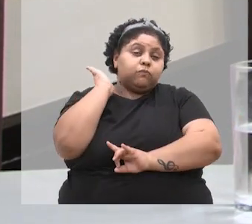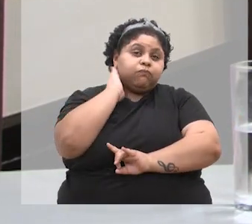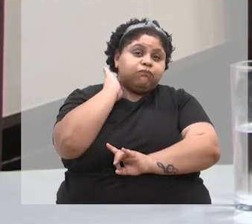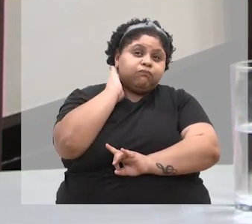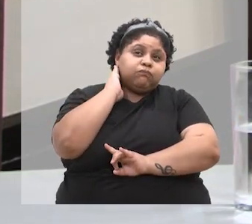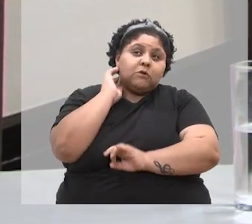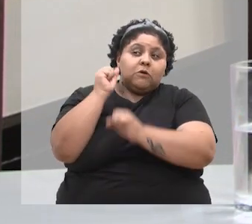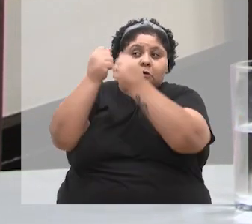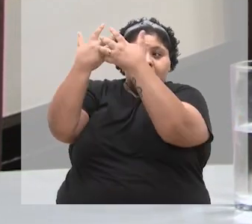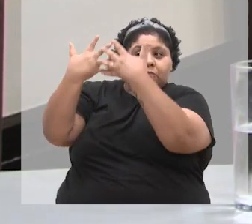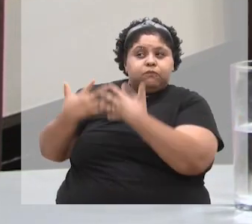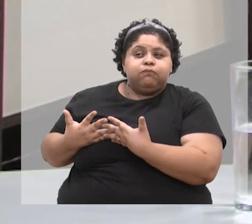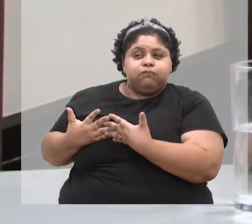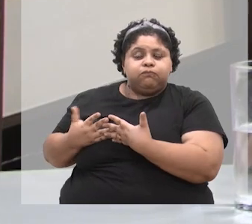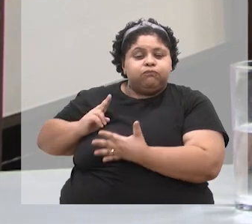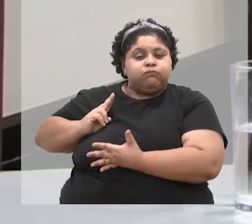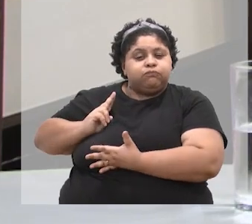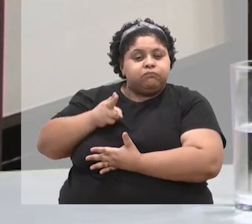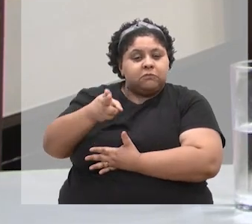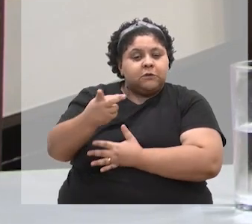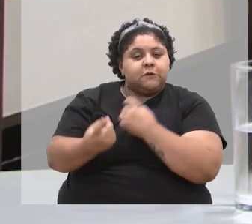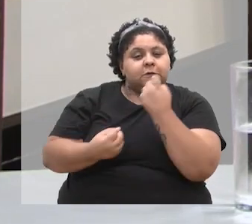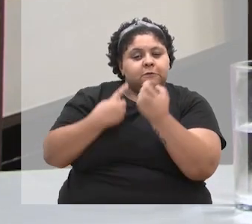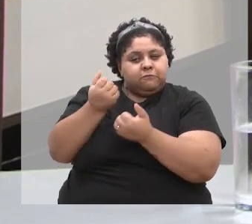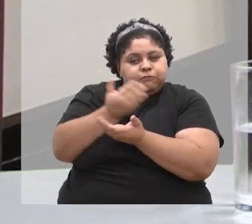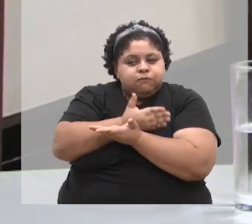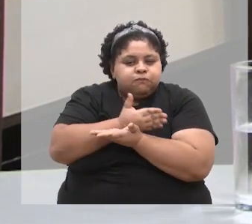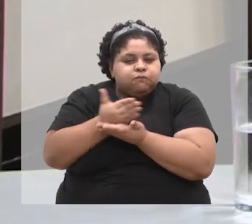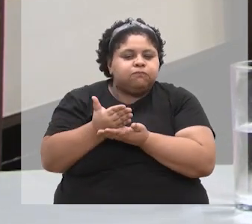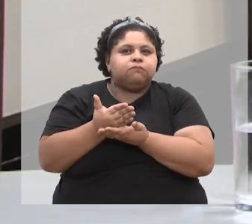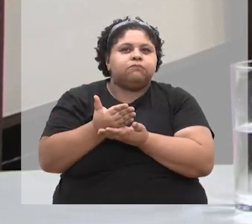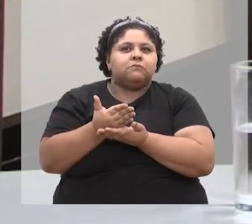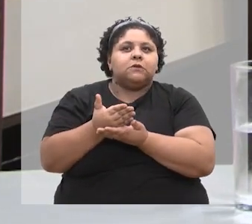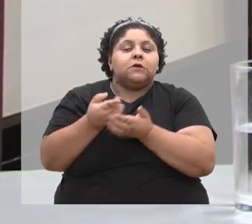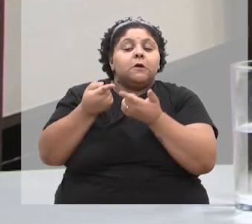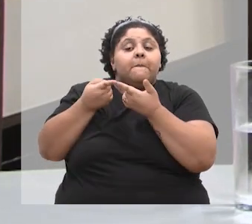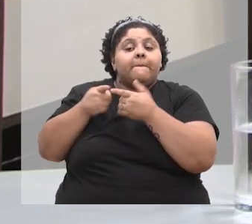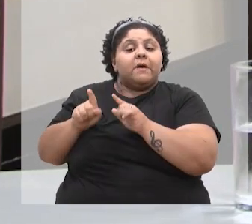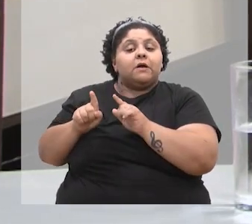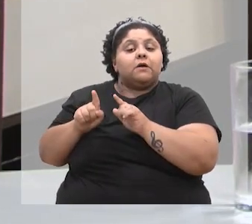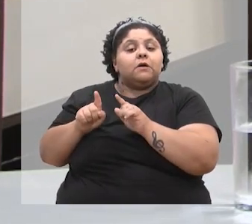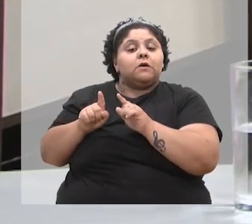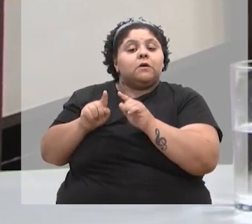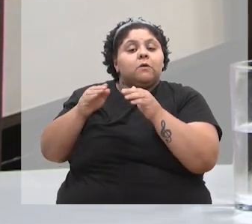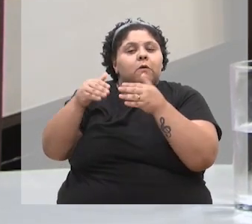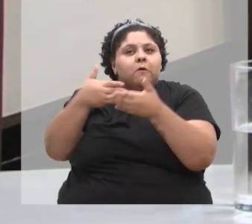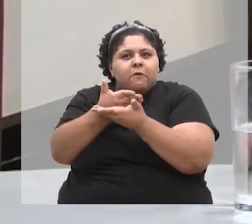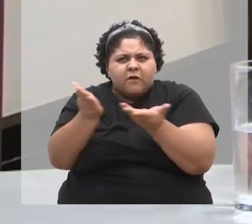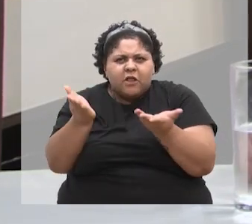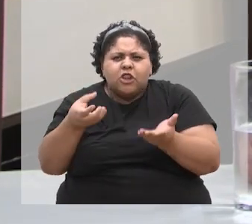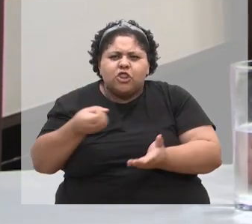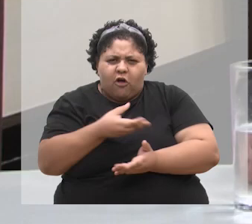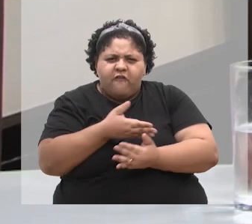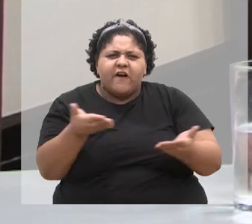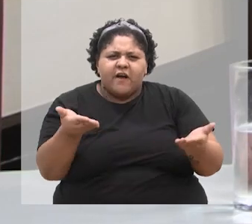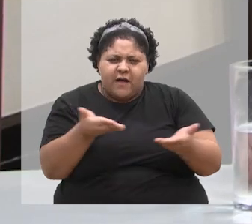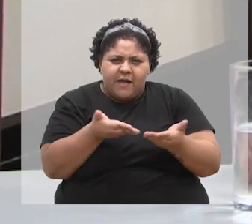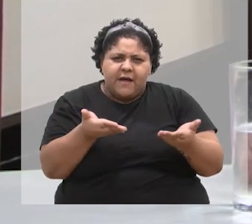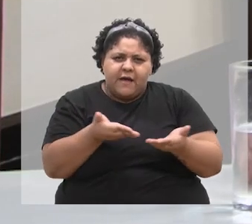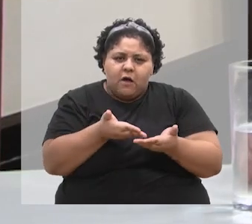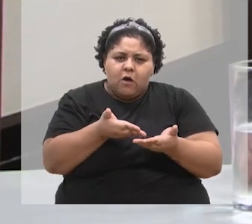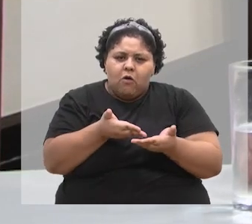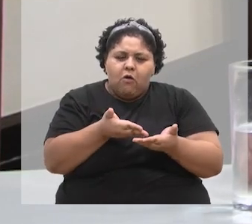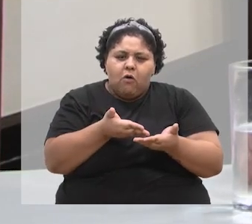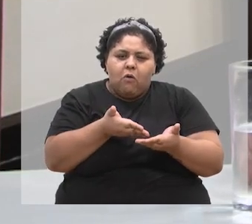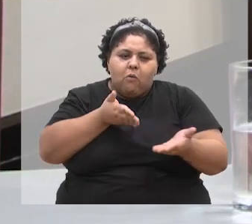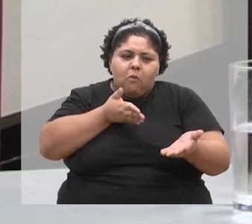decorrer do nosso bate-papo vamos dar uma satisfação da sequência de algumas das suas iniciativas, mas vamos abrir por uma bem